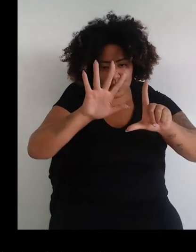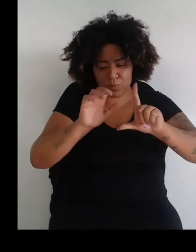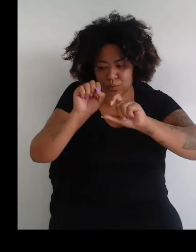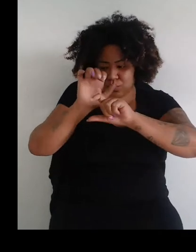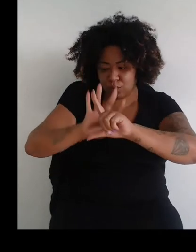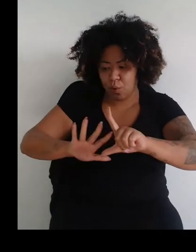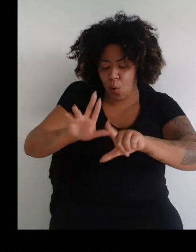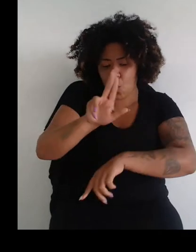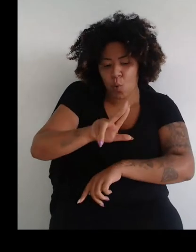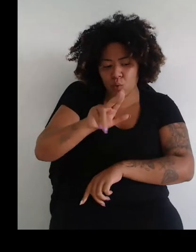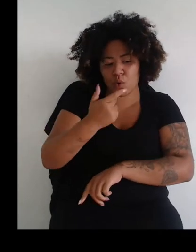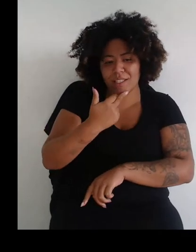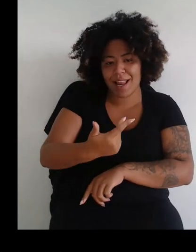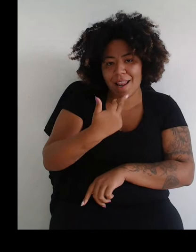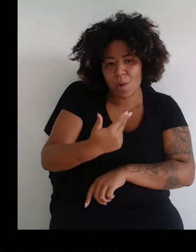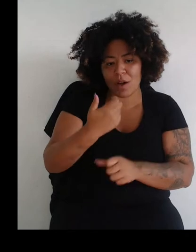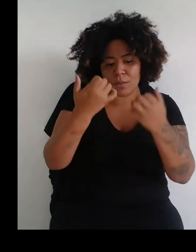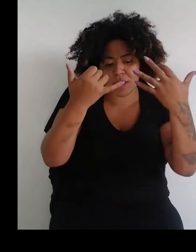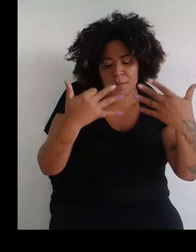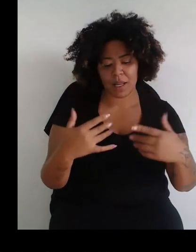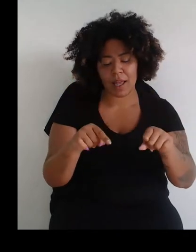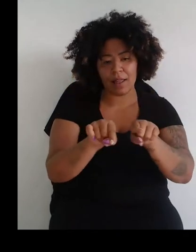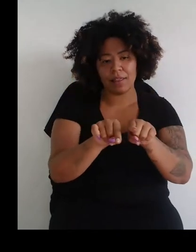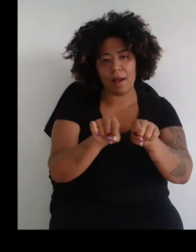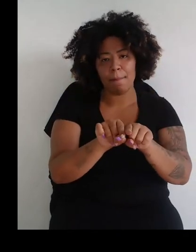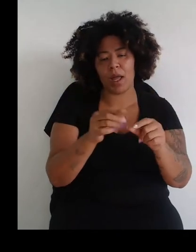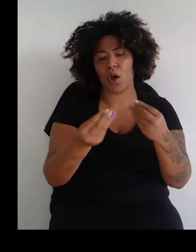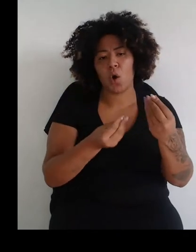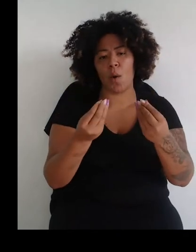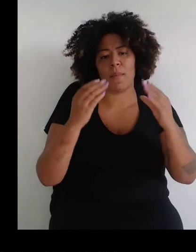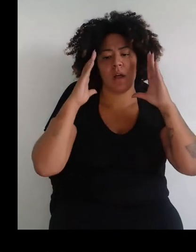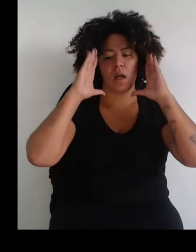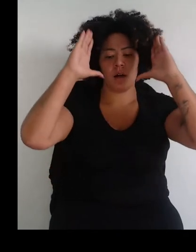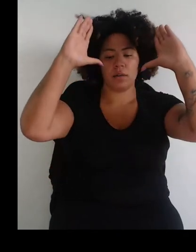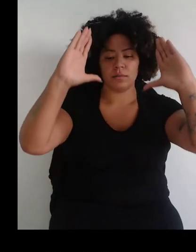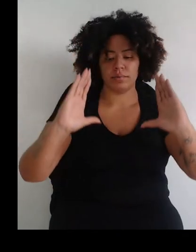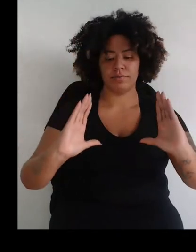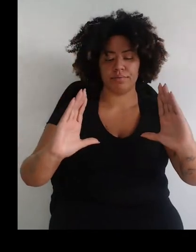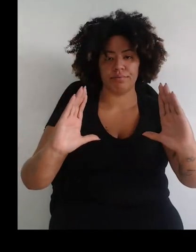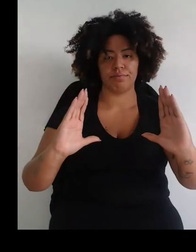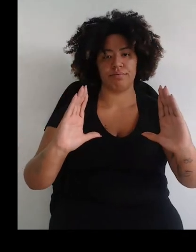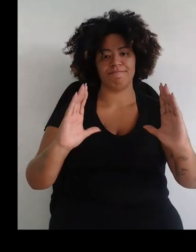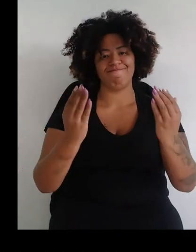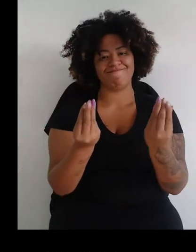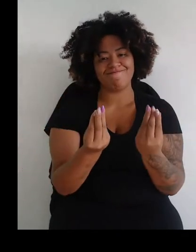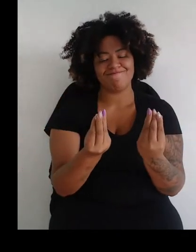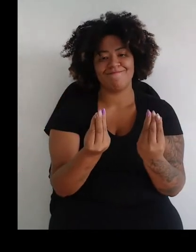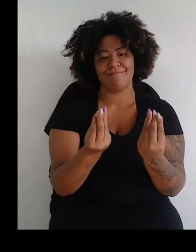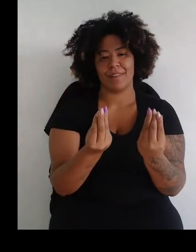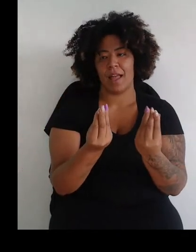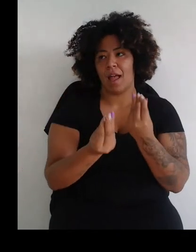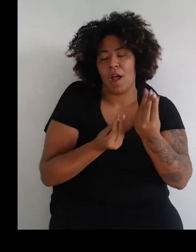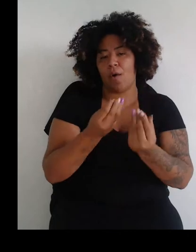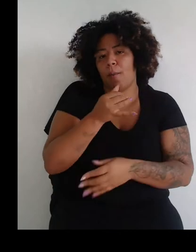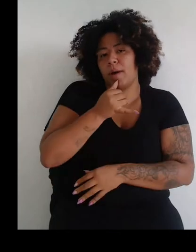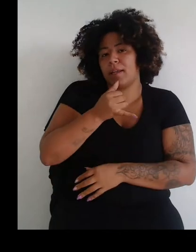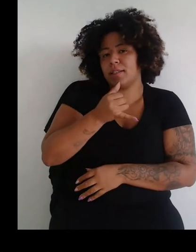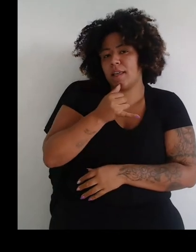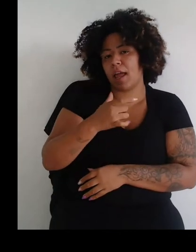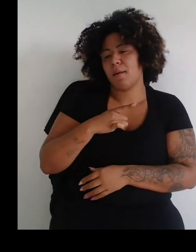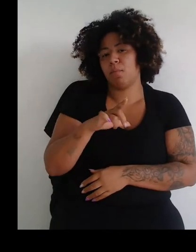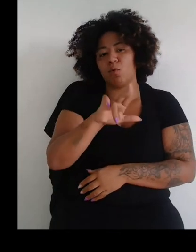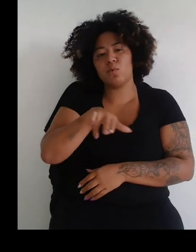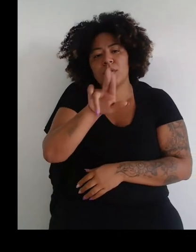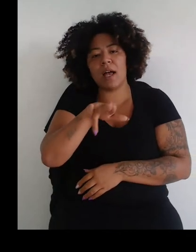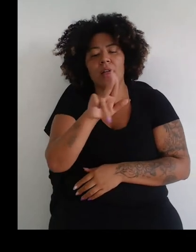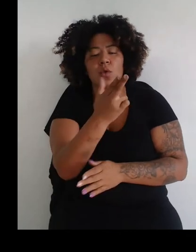mesma linguagem para descrever as suas cabeças segundo essas análises as figuras estavam se dissolvendo sobre o peso da tinta